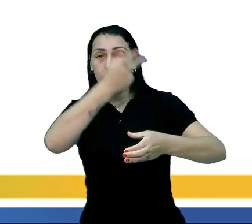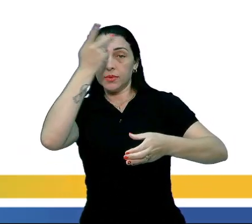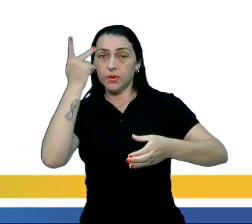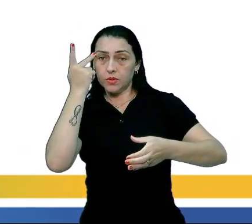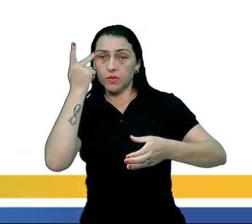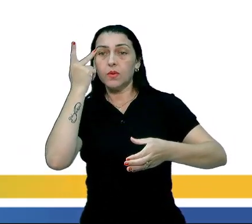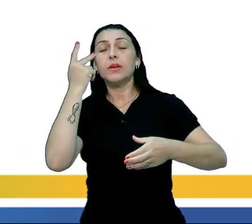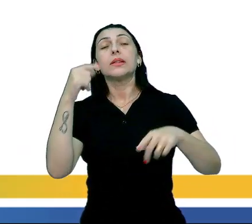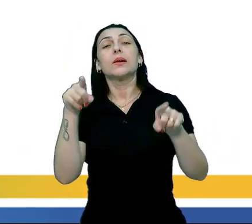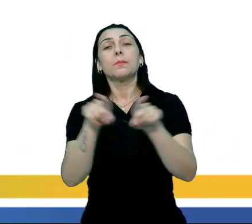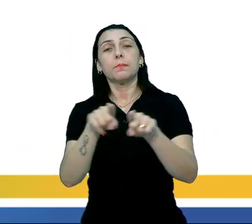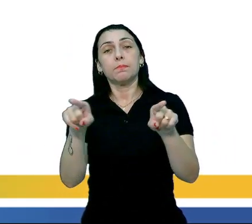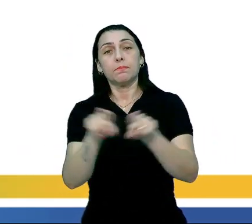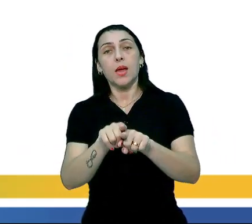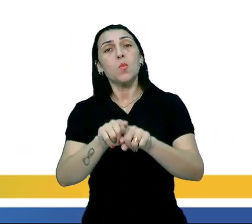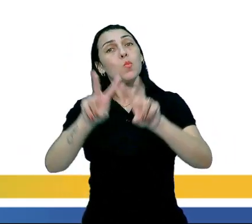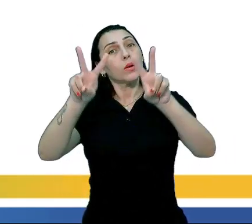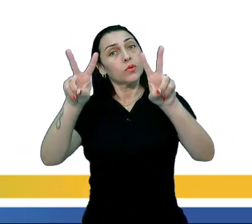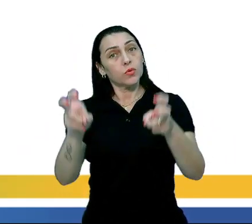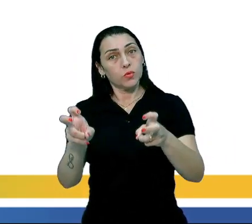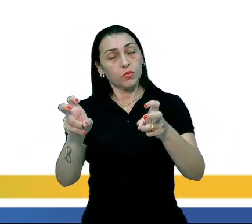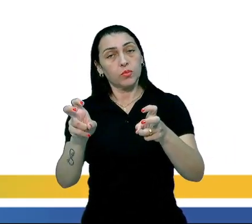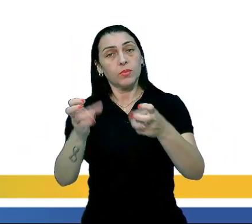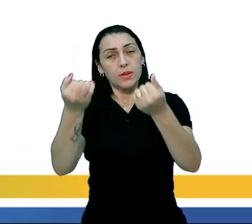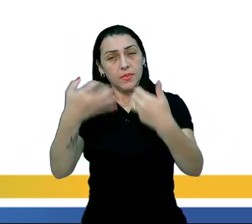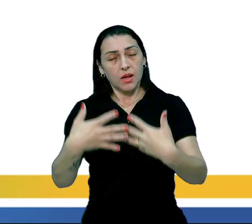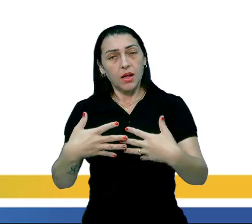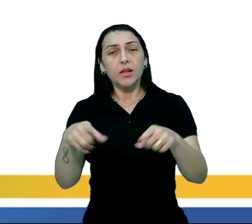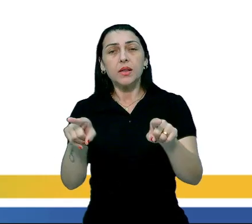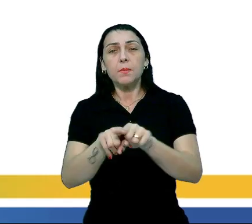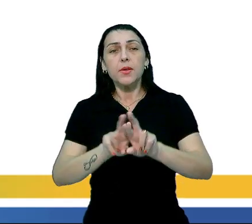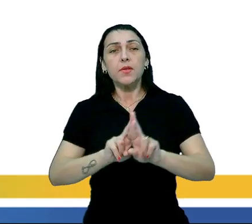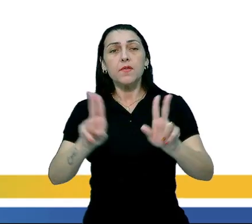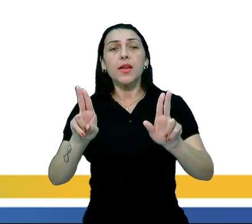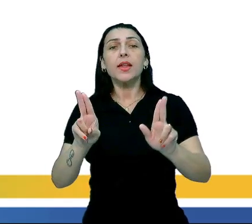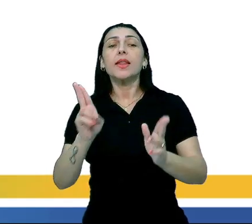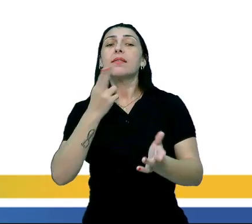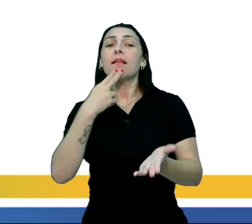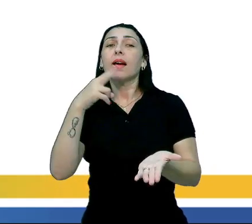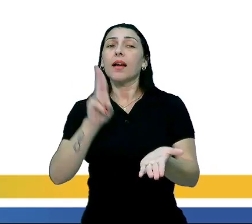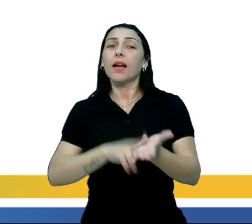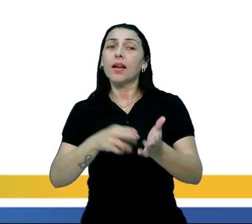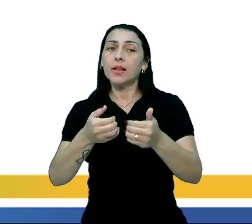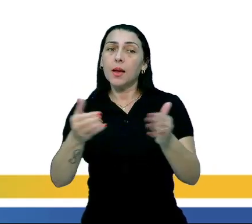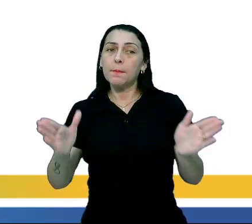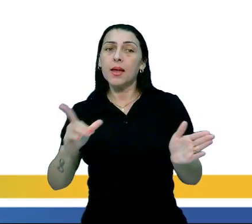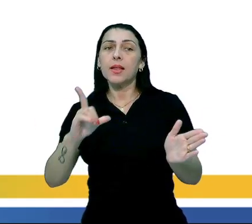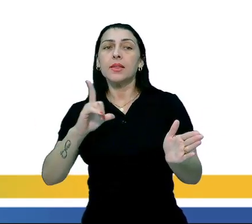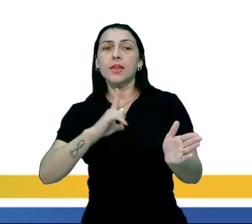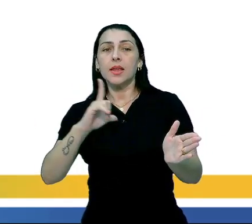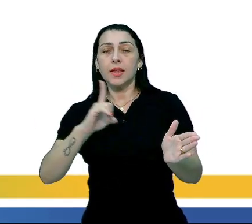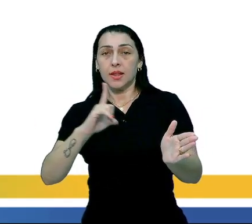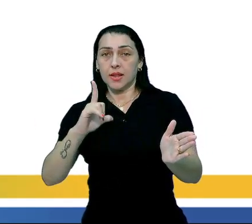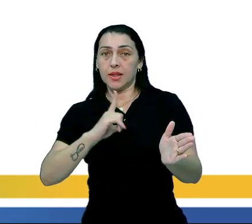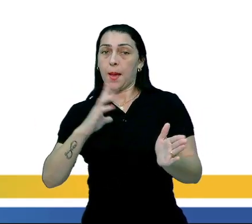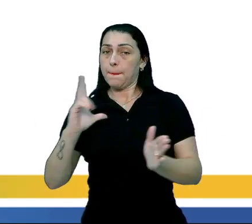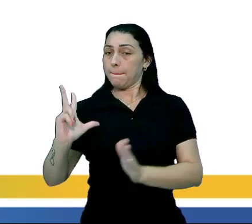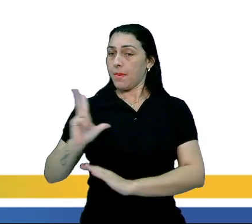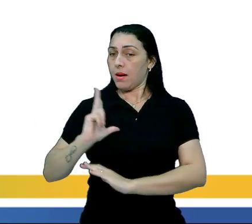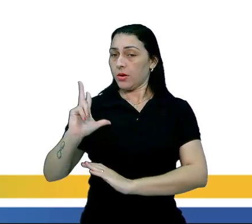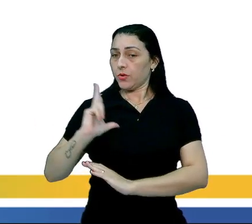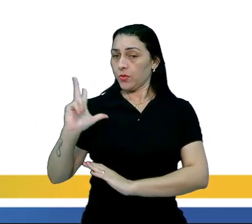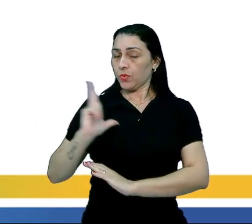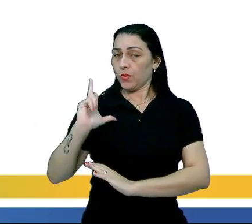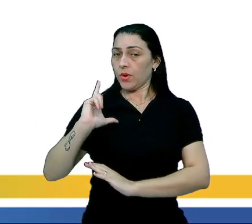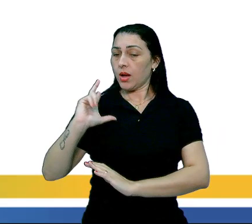pessoas acerca de um determinado assunto. Diferentemente da carta aberta, que trata de temas particulares aos